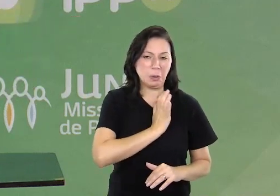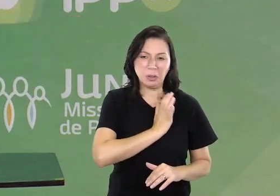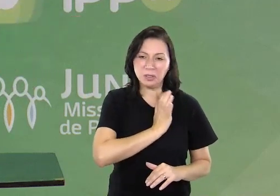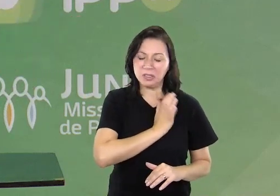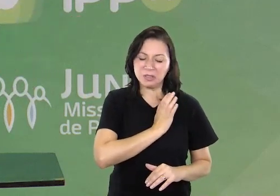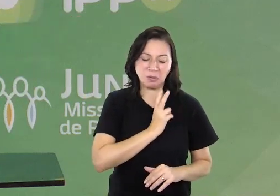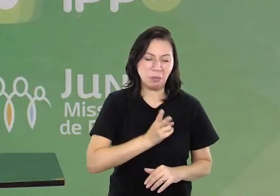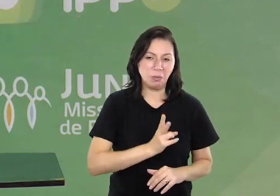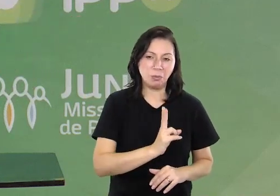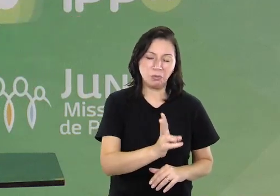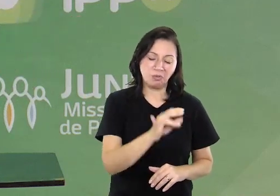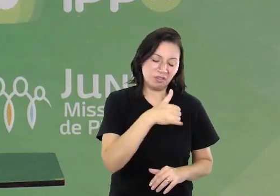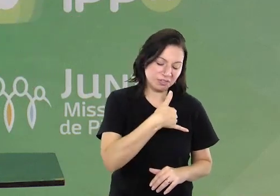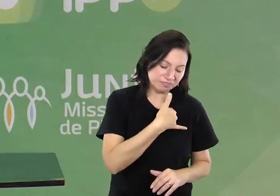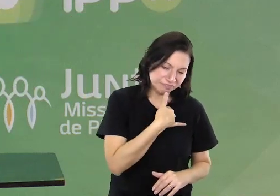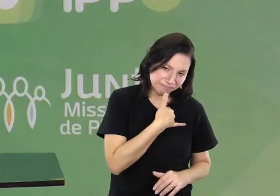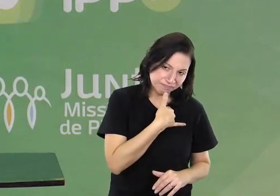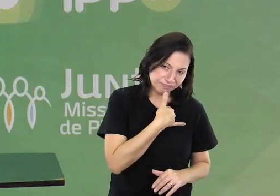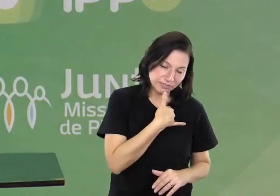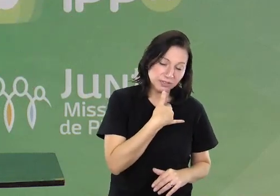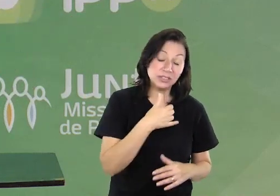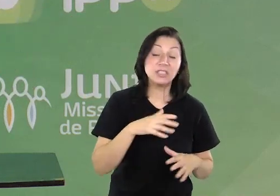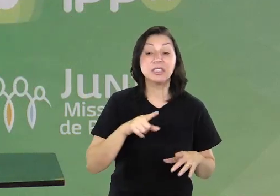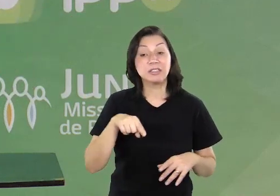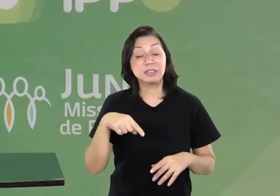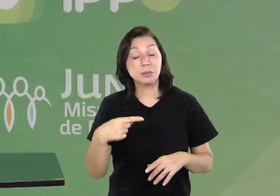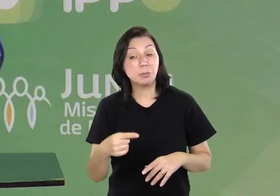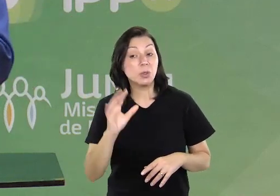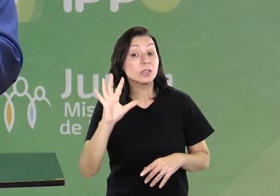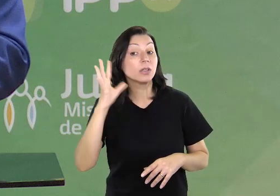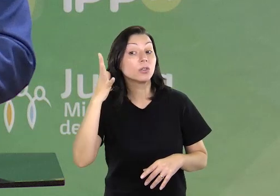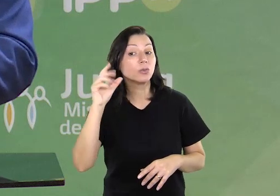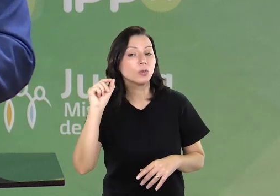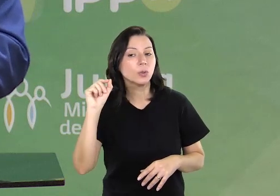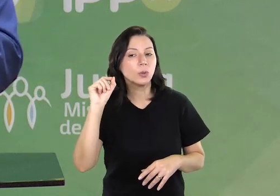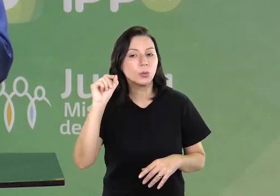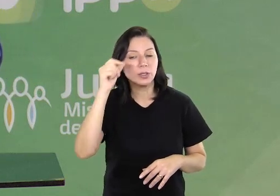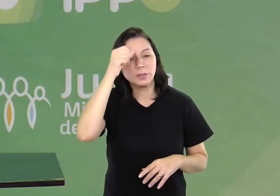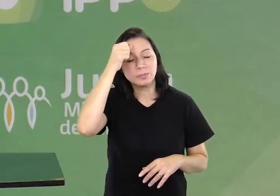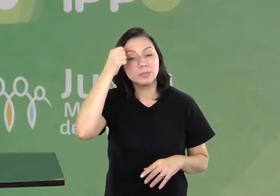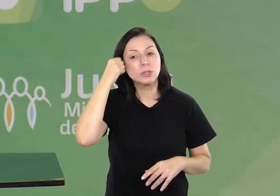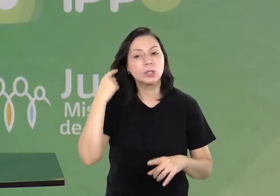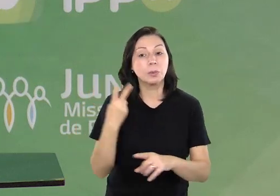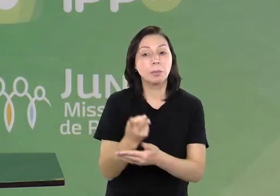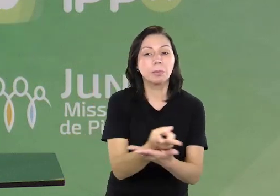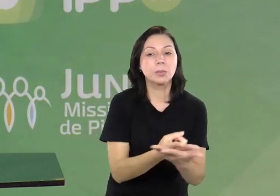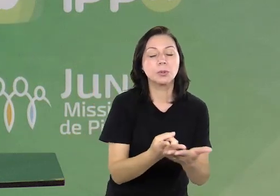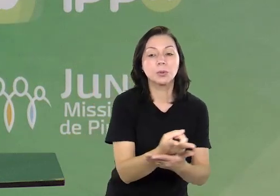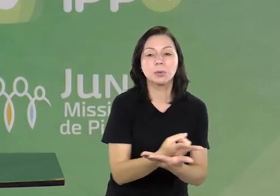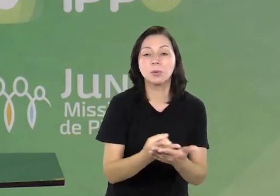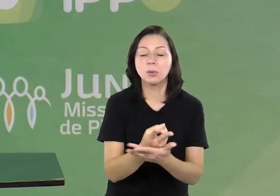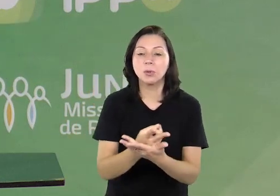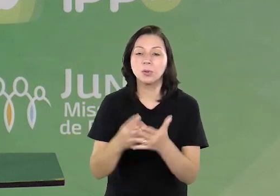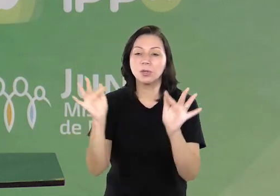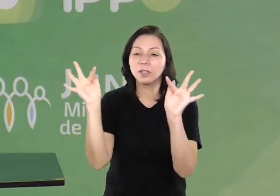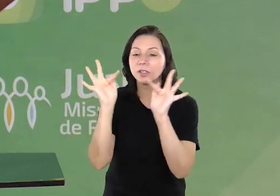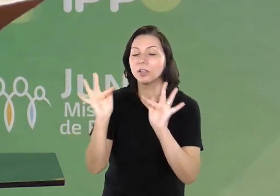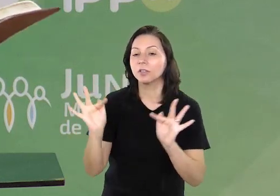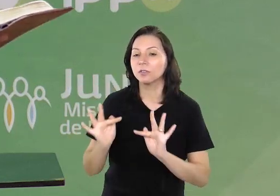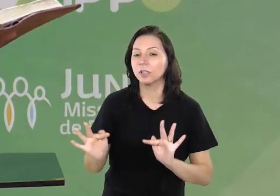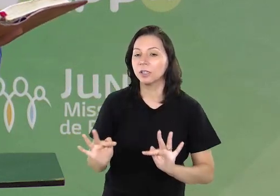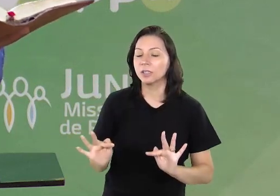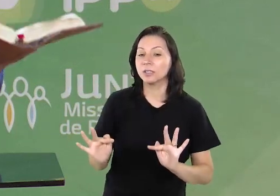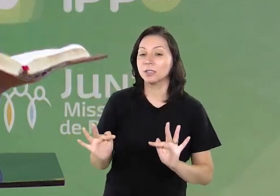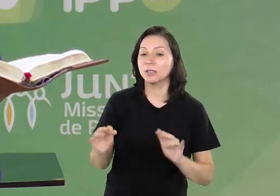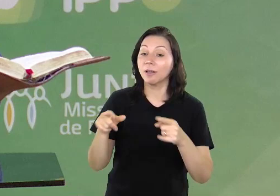vai procurar felicidade da música Olha comigo Versículo 8 a parte B onde eu disse assim provime de